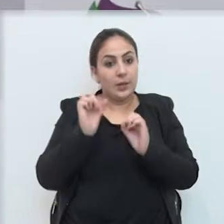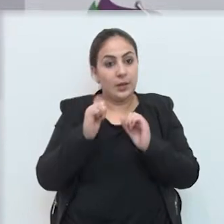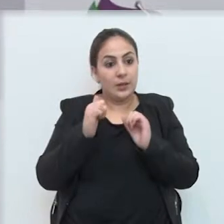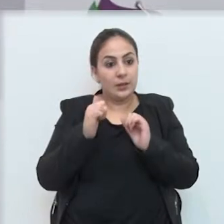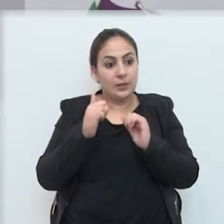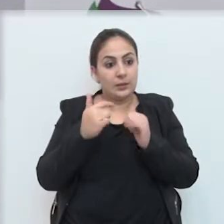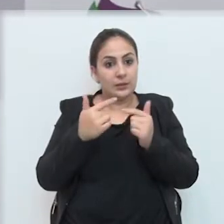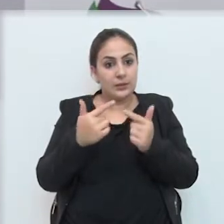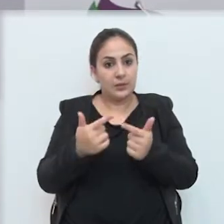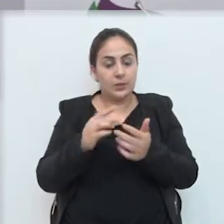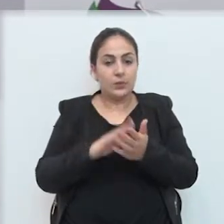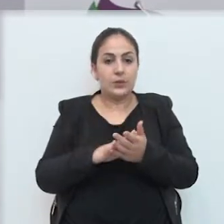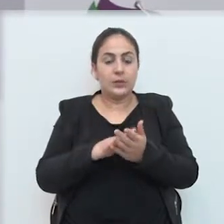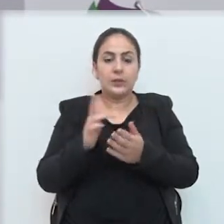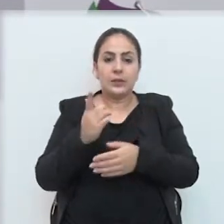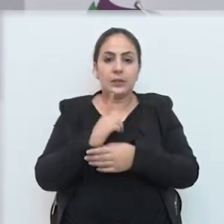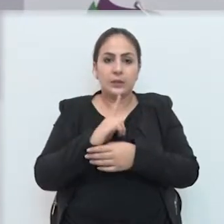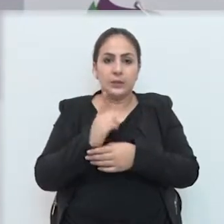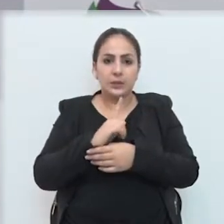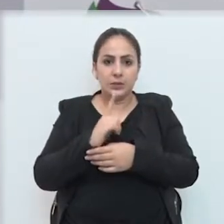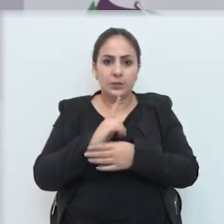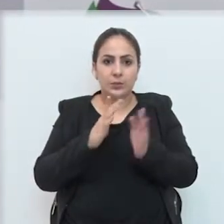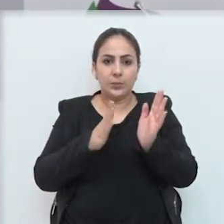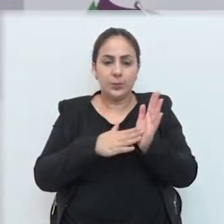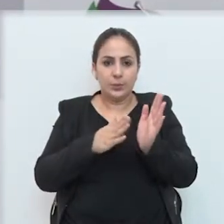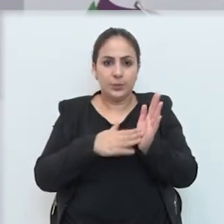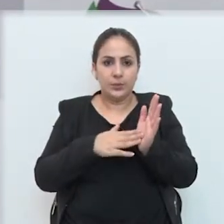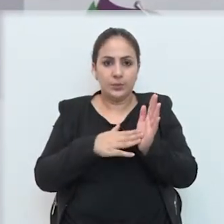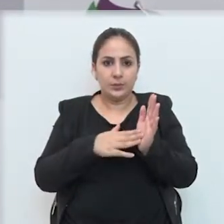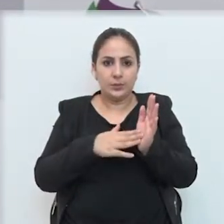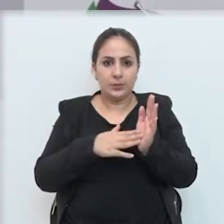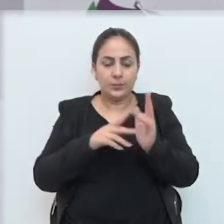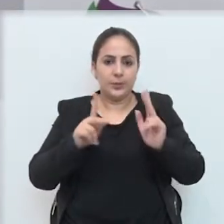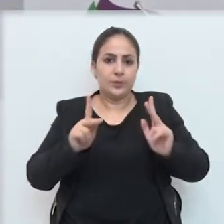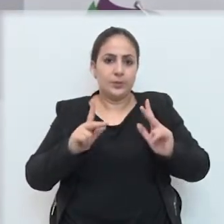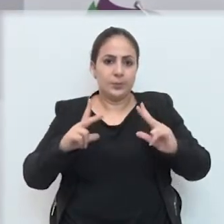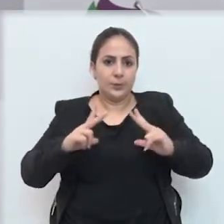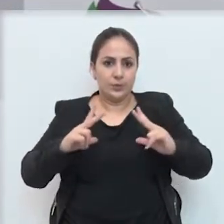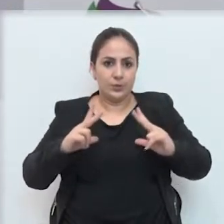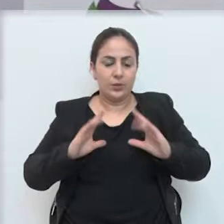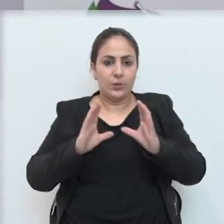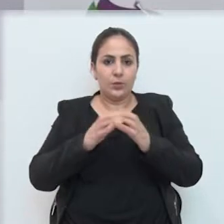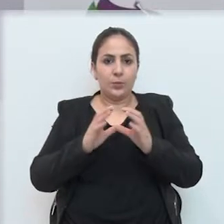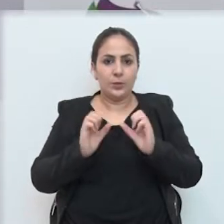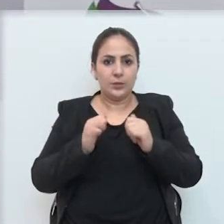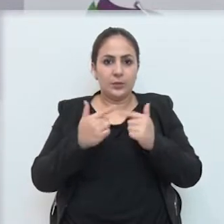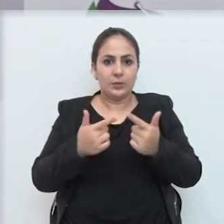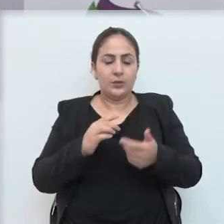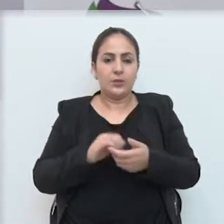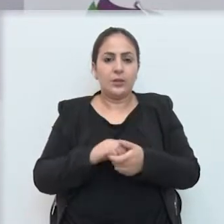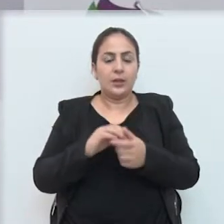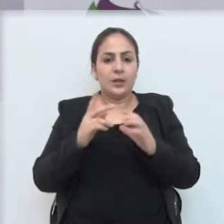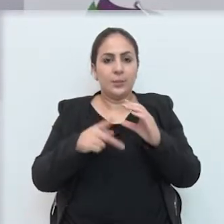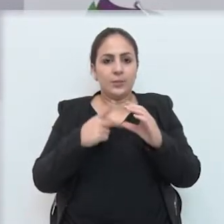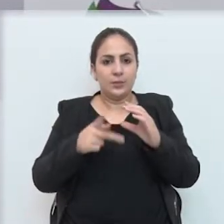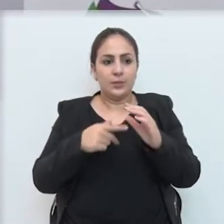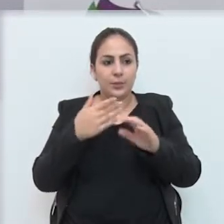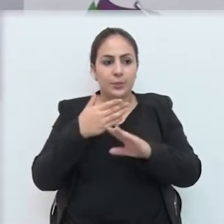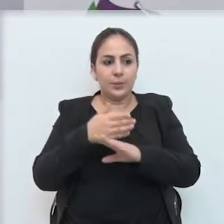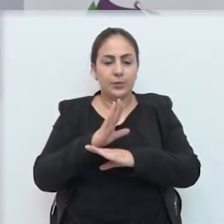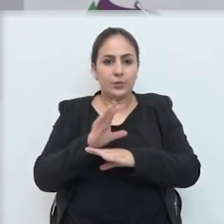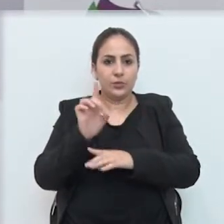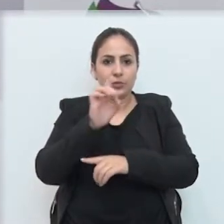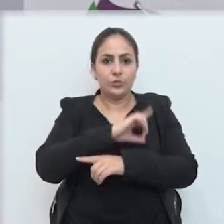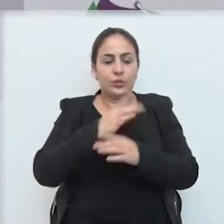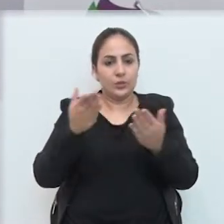do transporte coletivo se sobrepondo sobre o transporte individual. Então, é um conjunto de ações que a Câmara de Vereadores aprovou